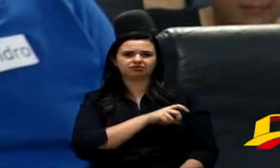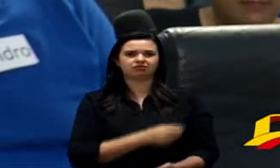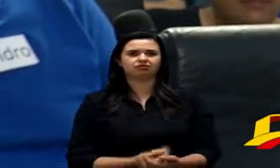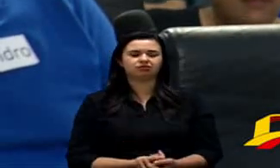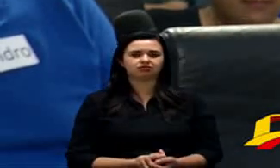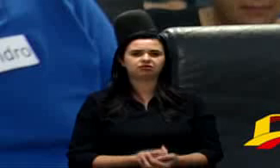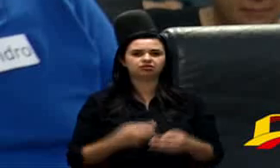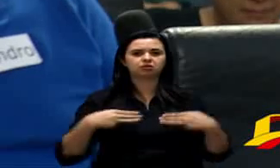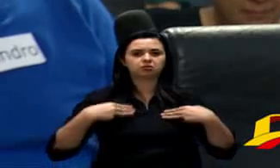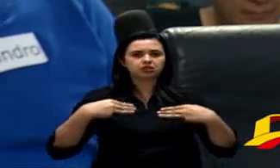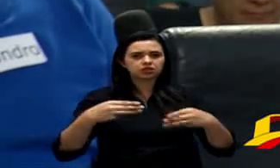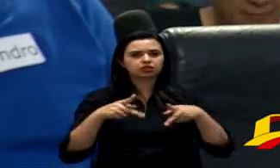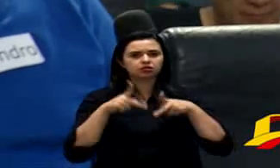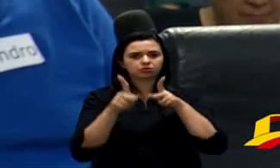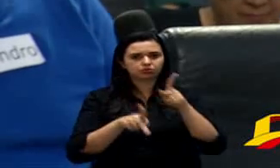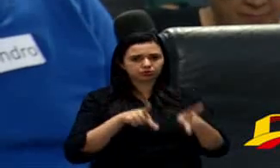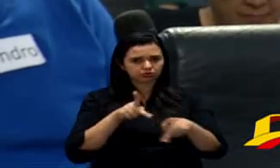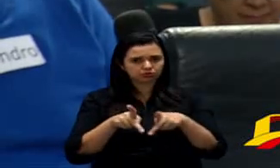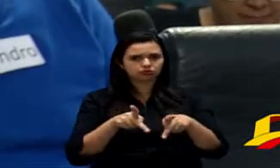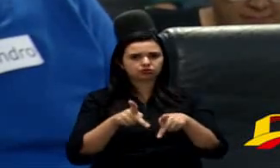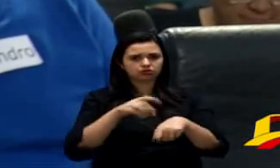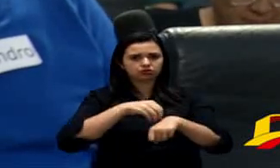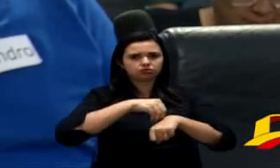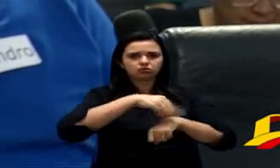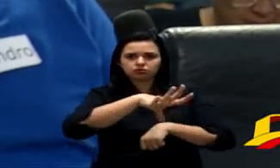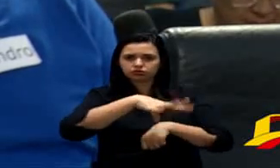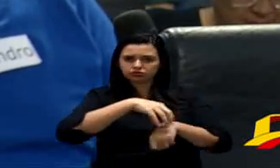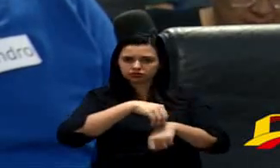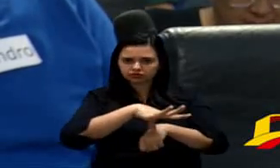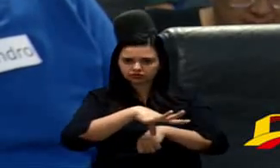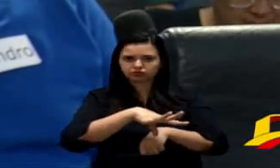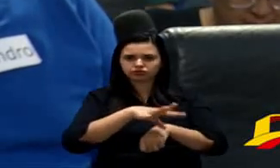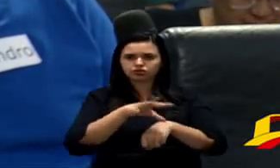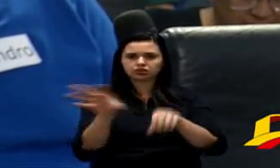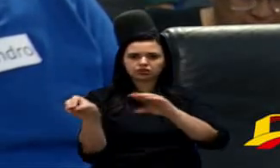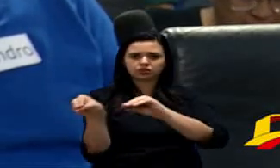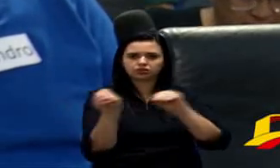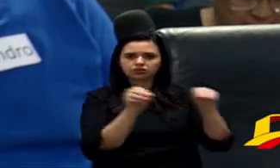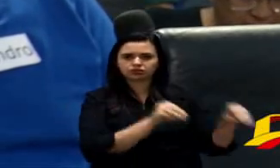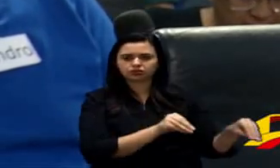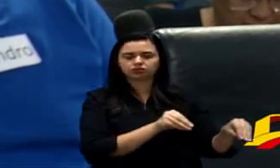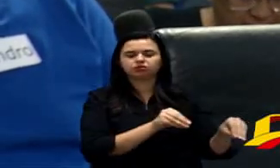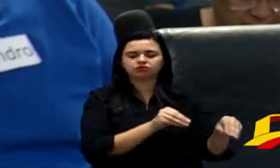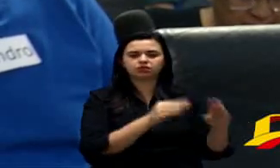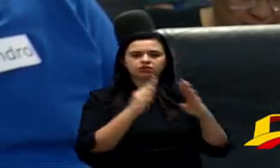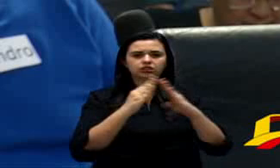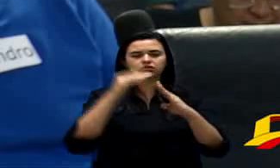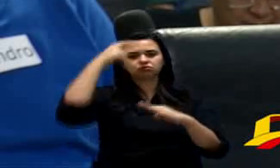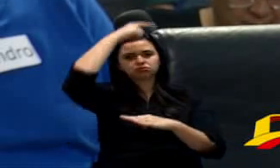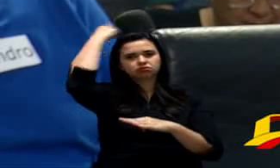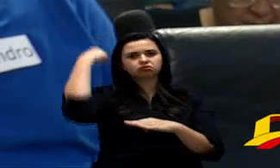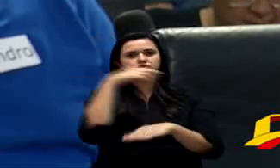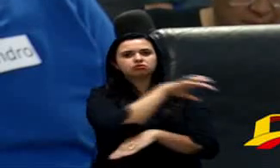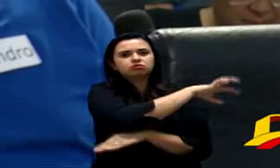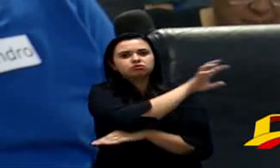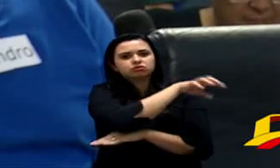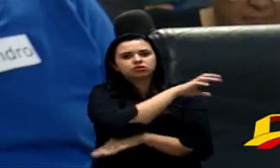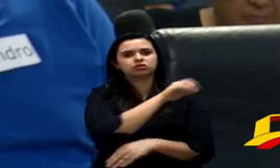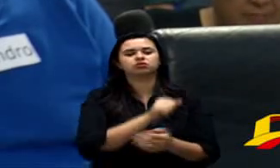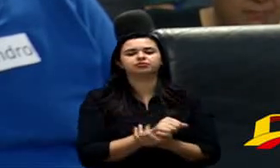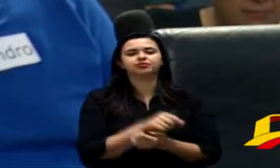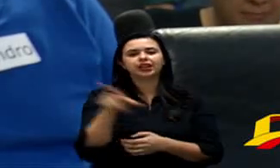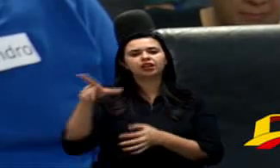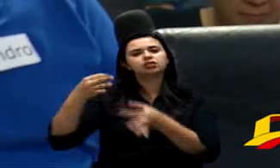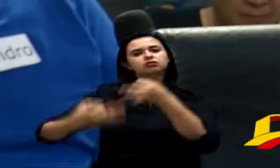a recomendação, que já não foi atendida pela Prefeitura, então hoje é uma ação civil pública. Isso vai ser decidido na Justiça,